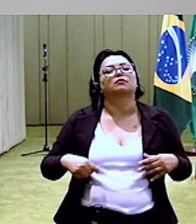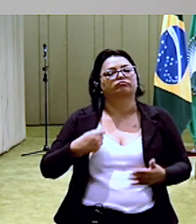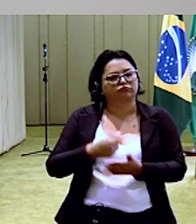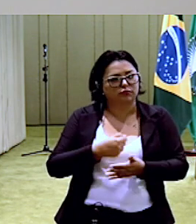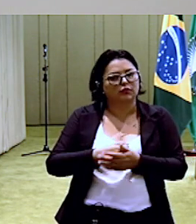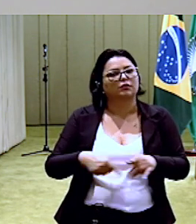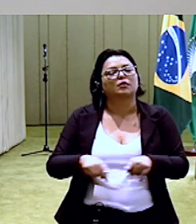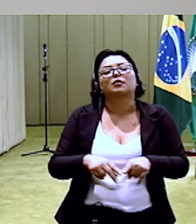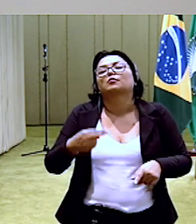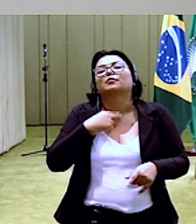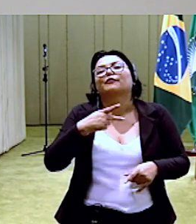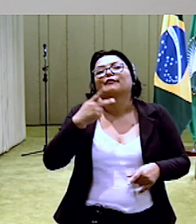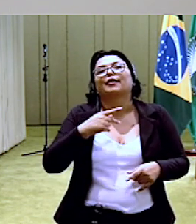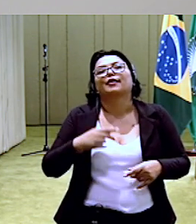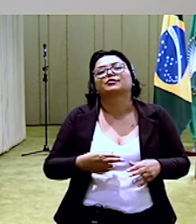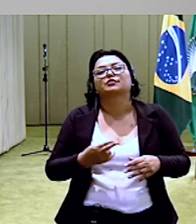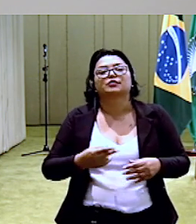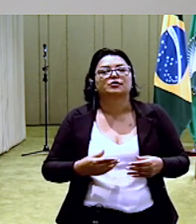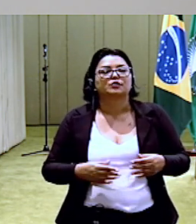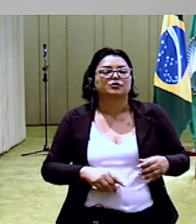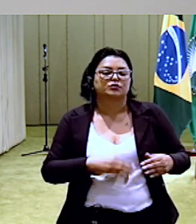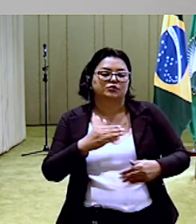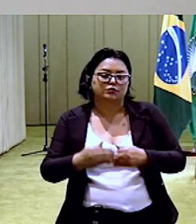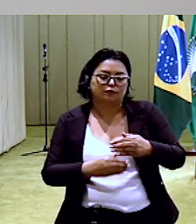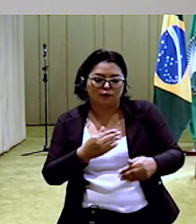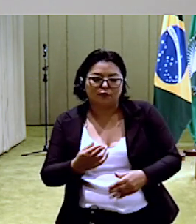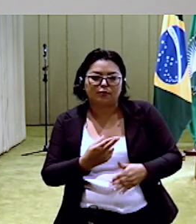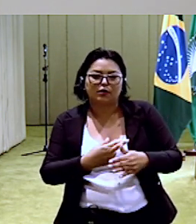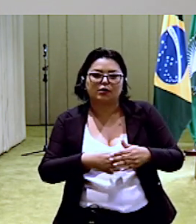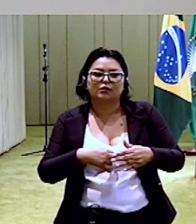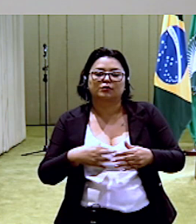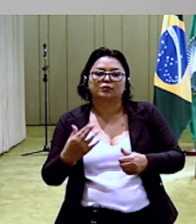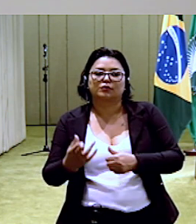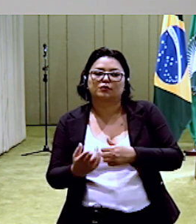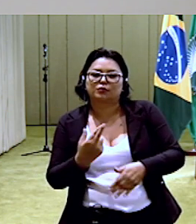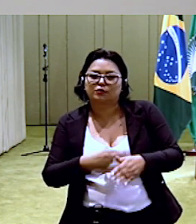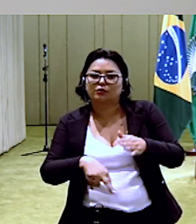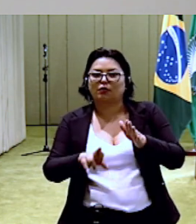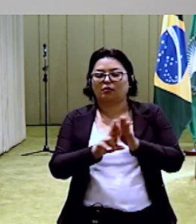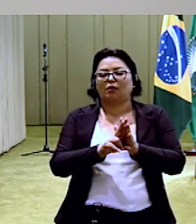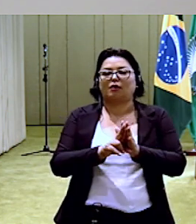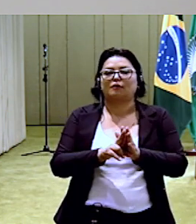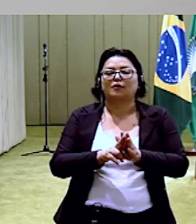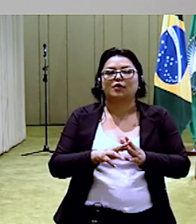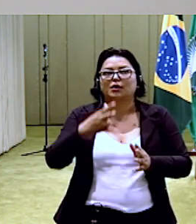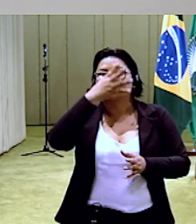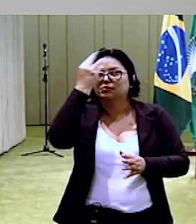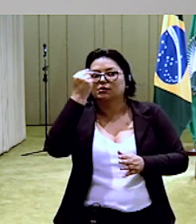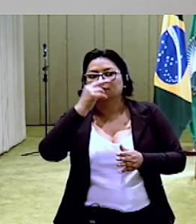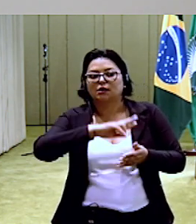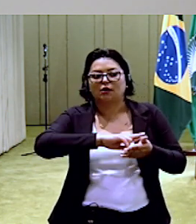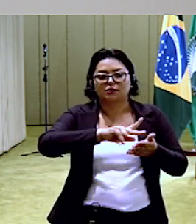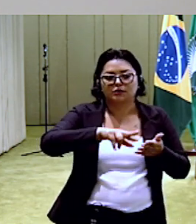gente não pode falar de desenvolvimento sustentável sem diversidade. A gente muitas vezes foca nas